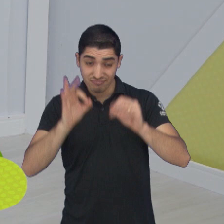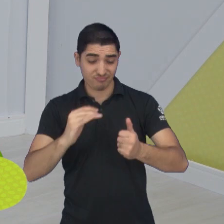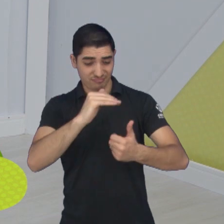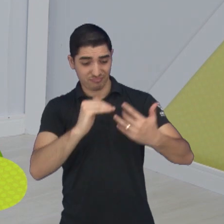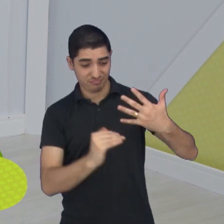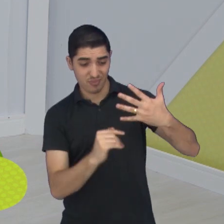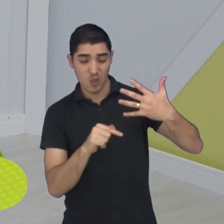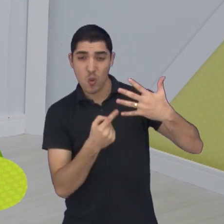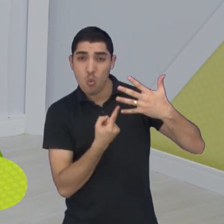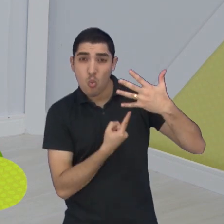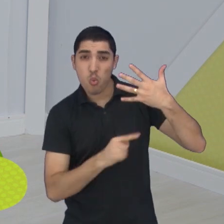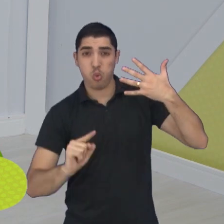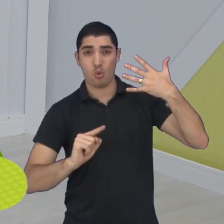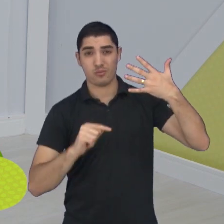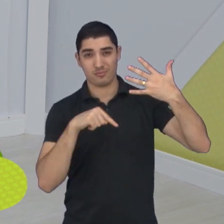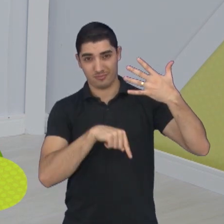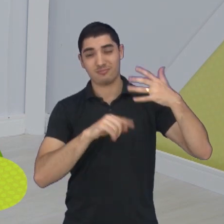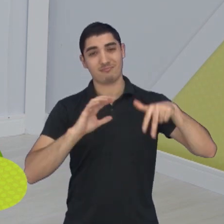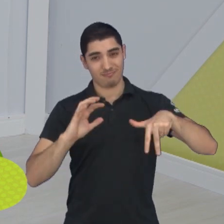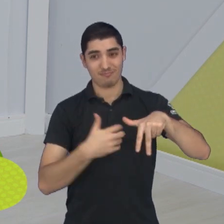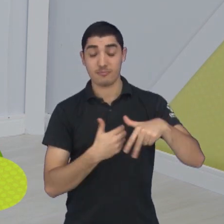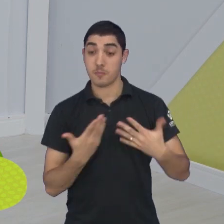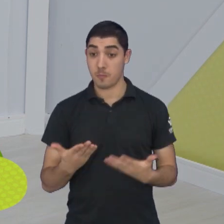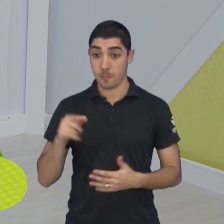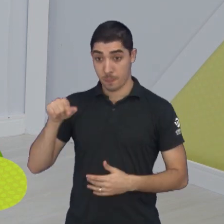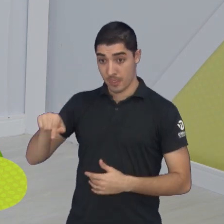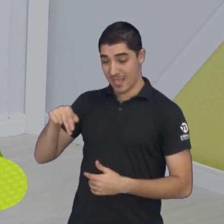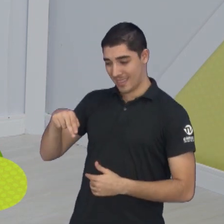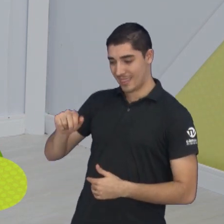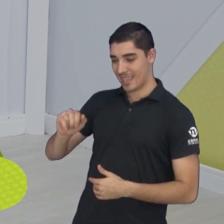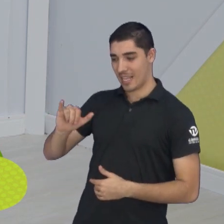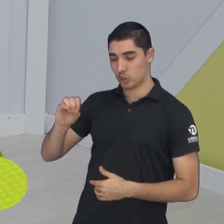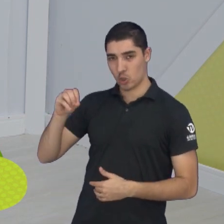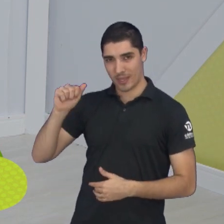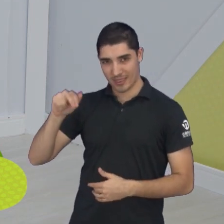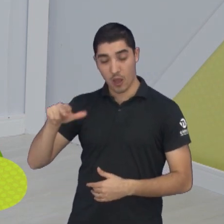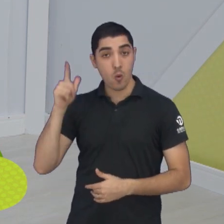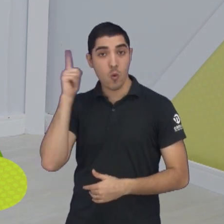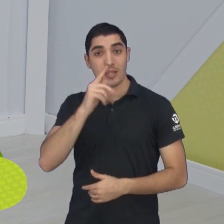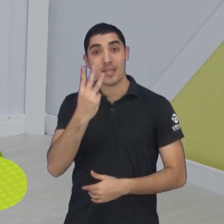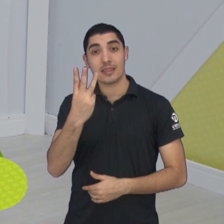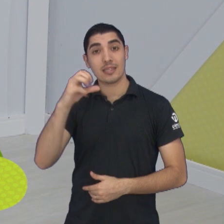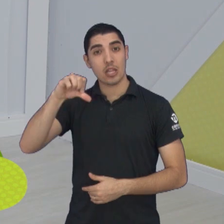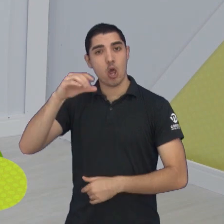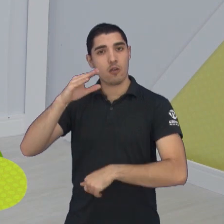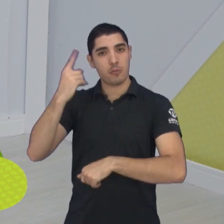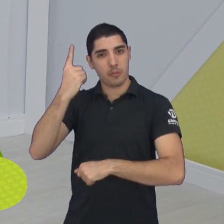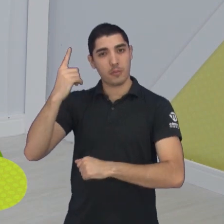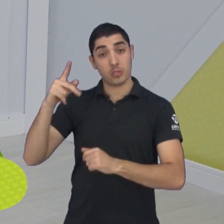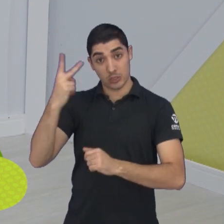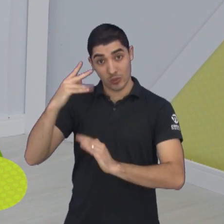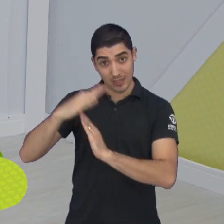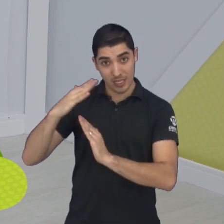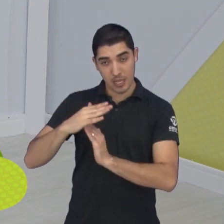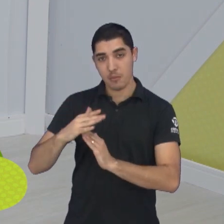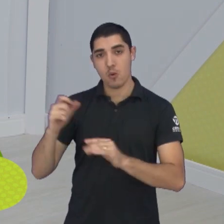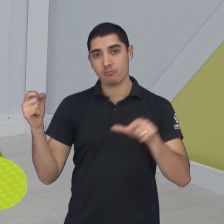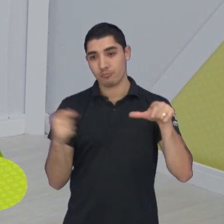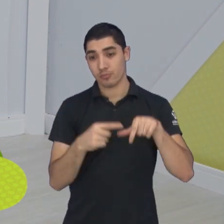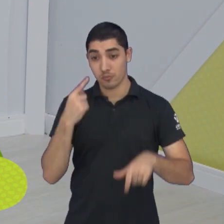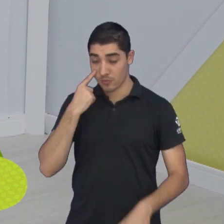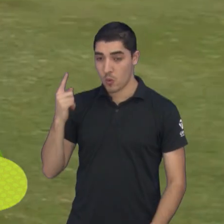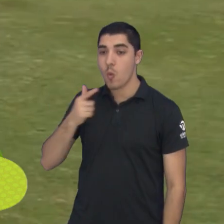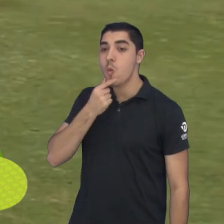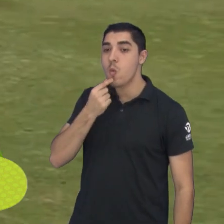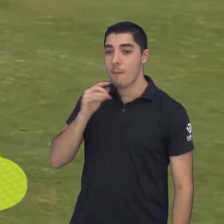do Sulfitão 2024. O gol do Nacional saiu aos 39 do segundo tempo e foi marcado por Talisca. Vamos ver o gol, solta